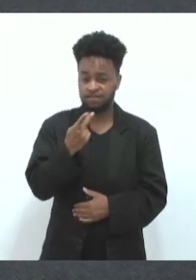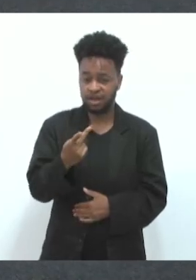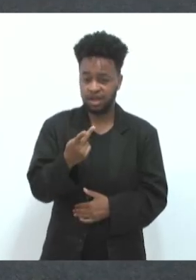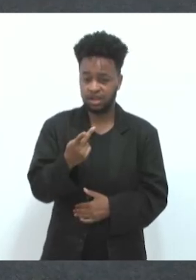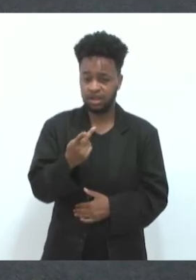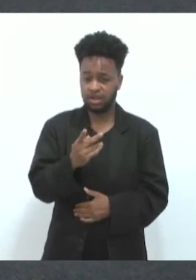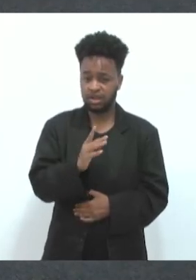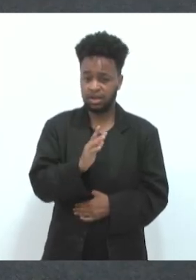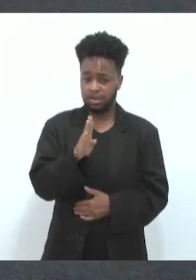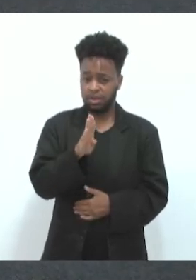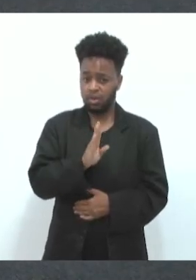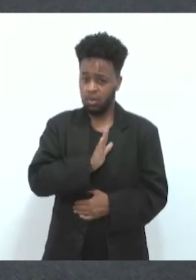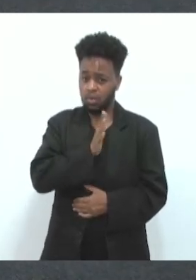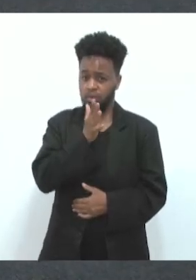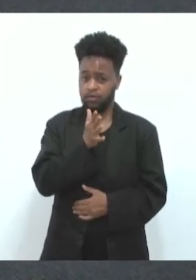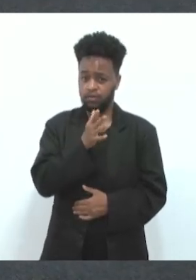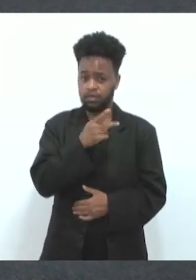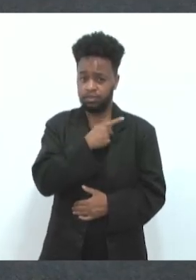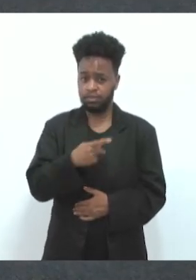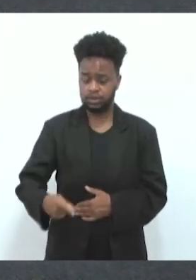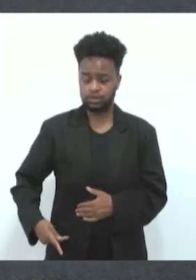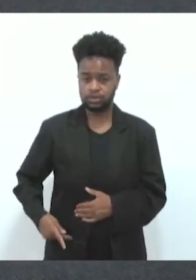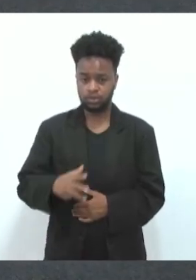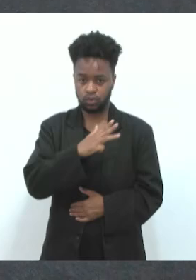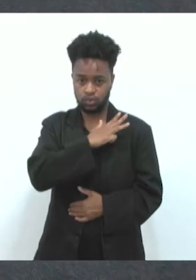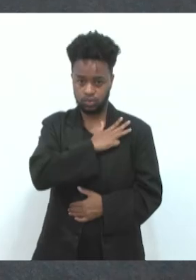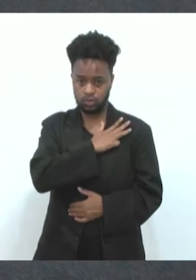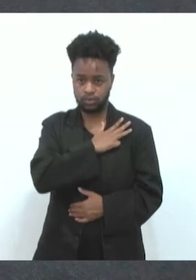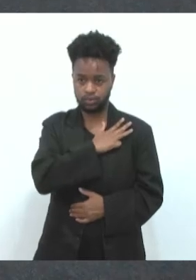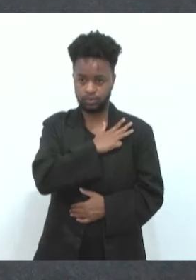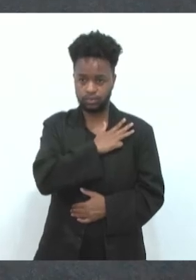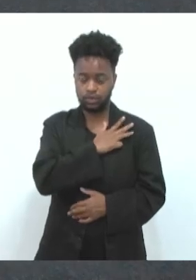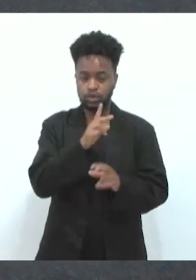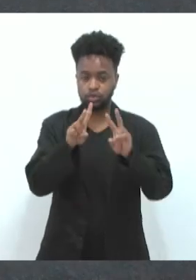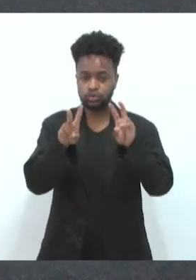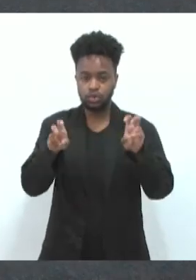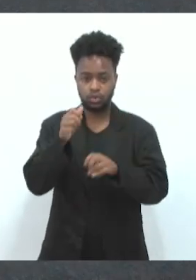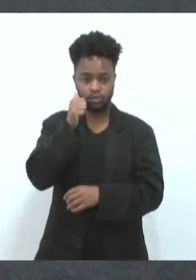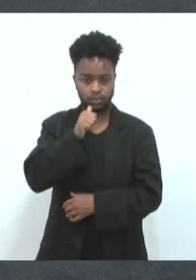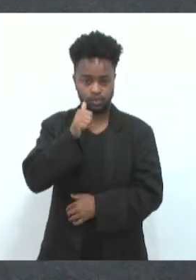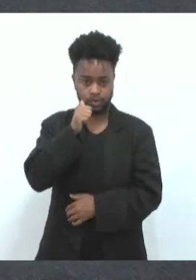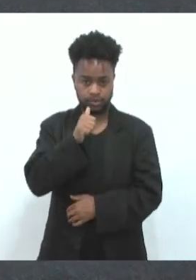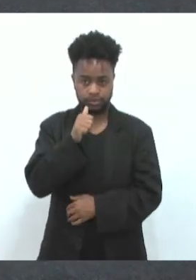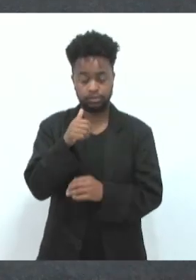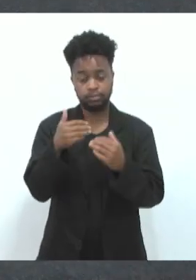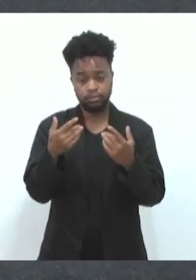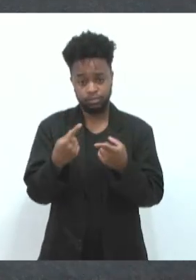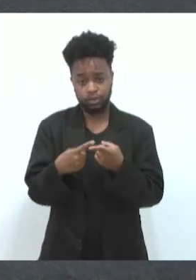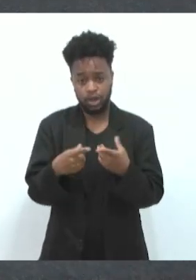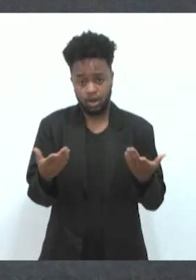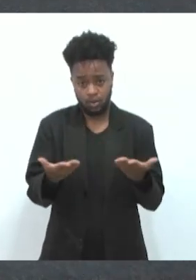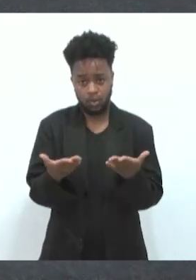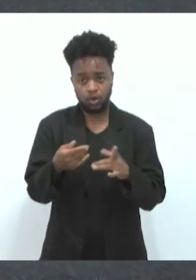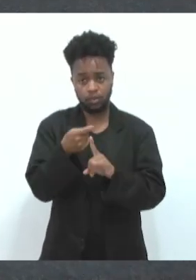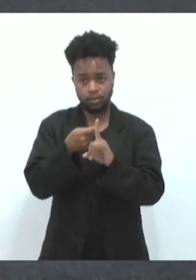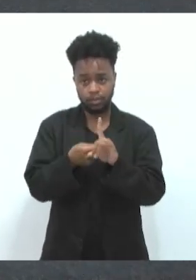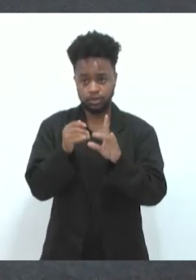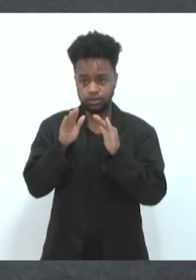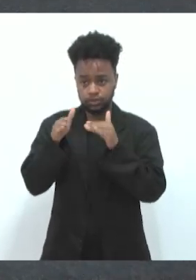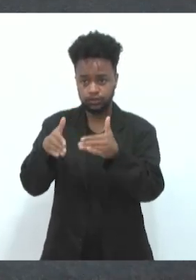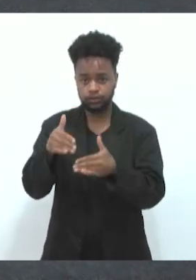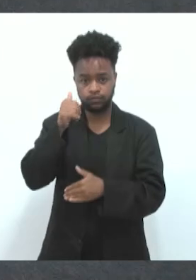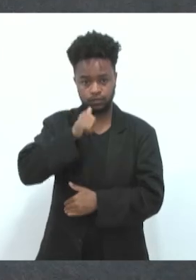bizarra, do presidente Luiz Inácio Lula da Silva com relação às mulheres. Nós estamos no mês das